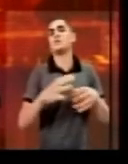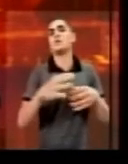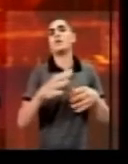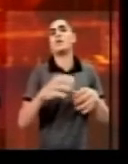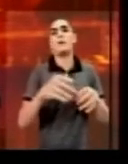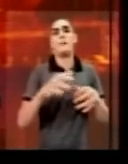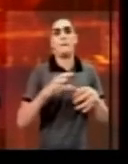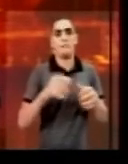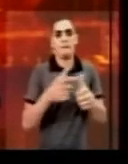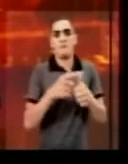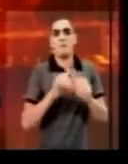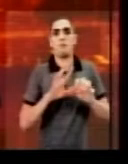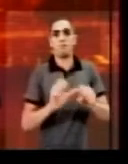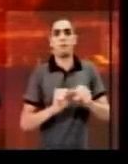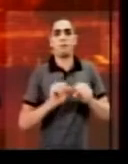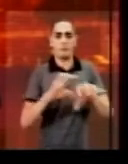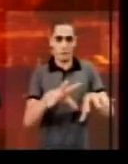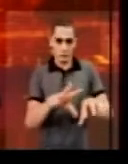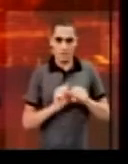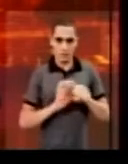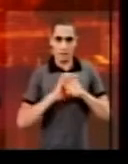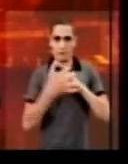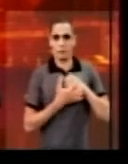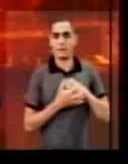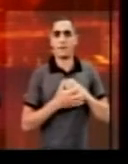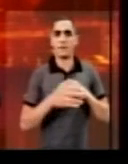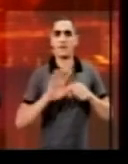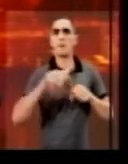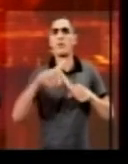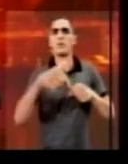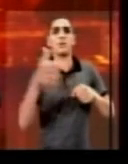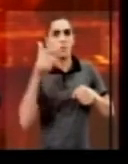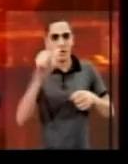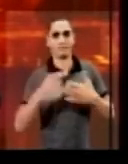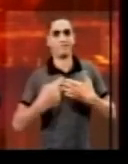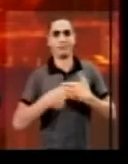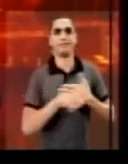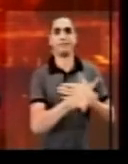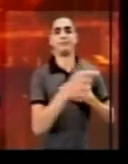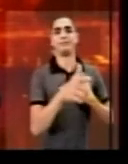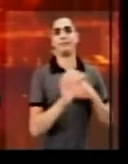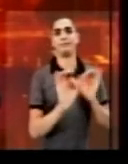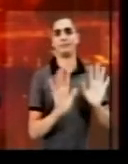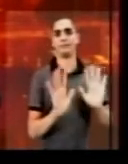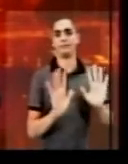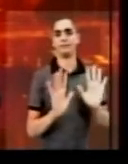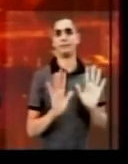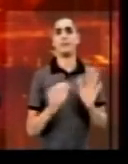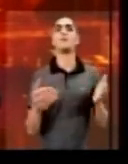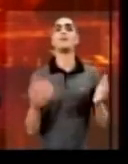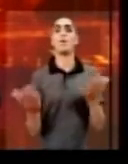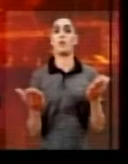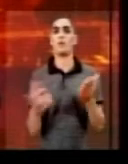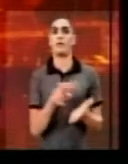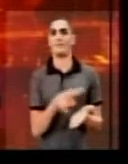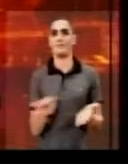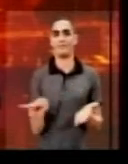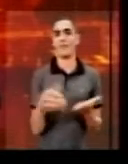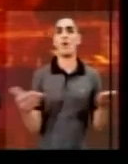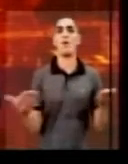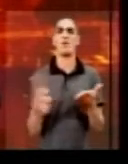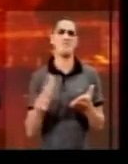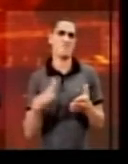já contraíram a doença. Hoje, nós estamos na faixa mais ou menos de 120 mil